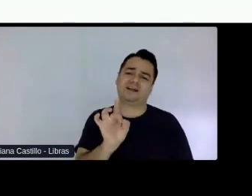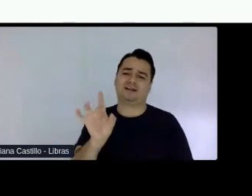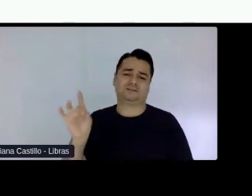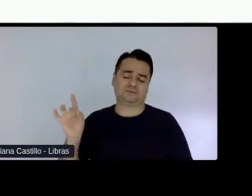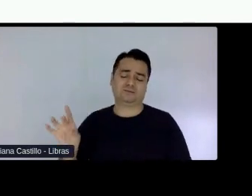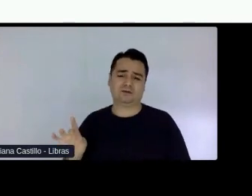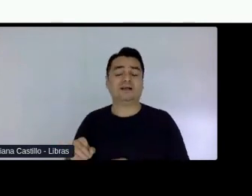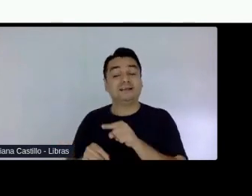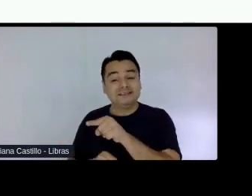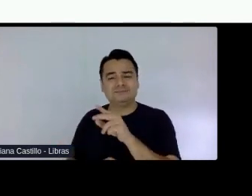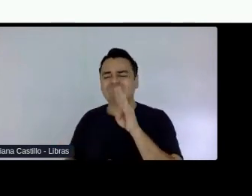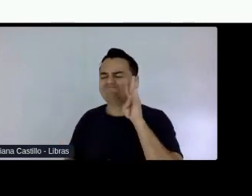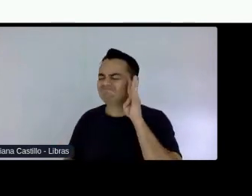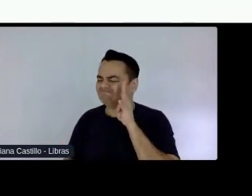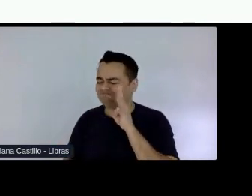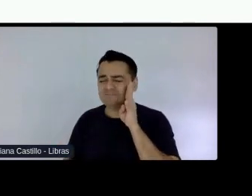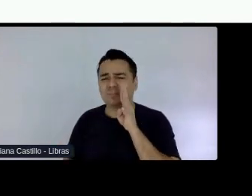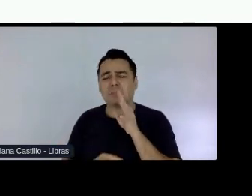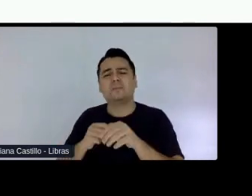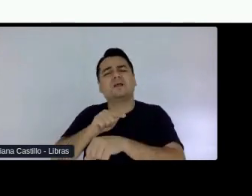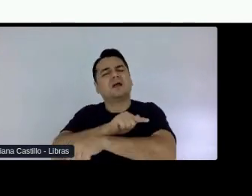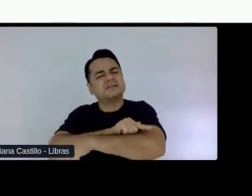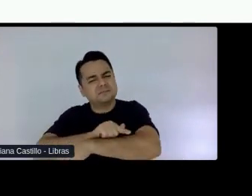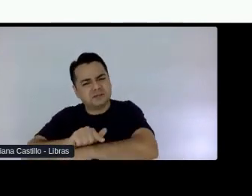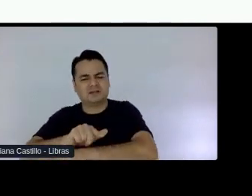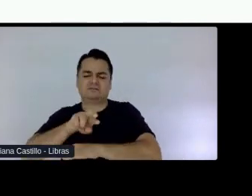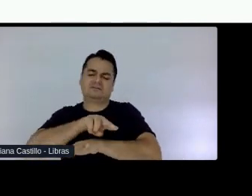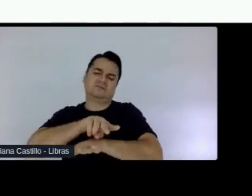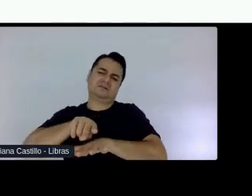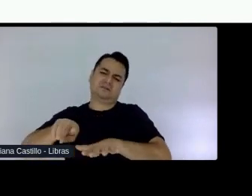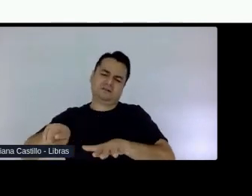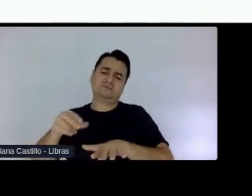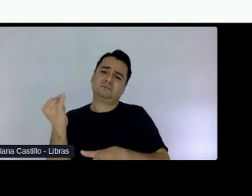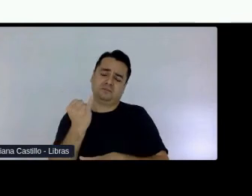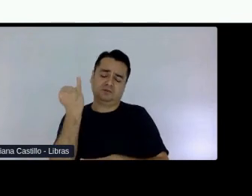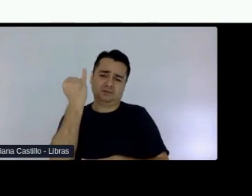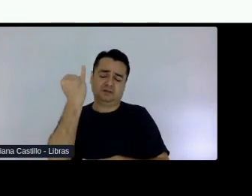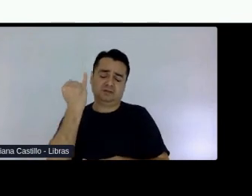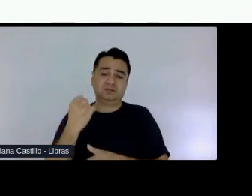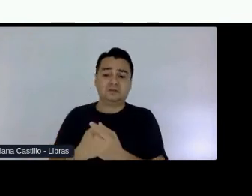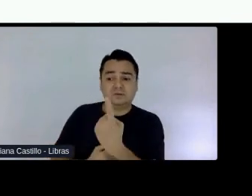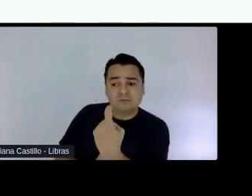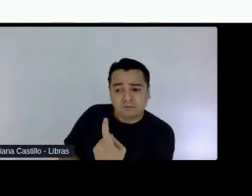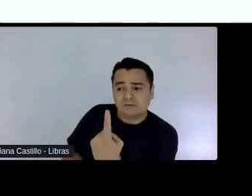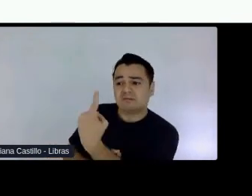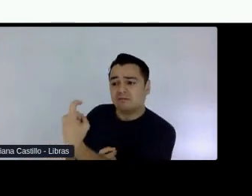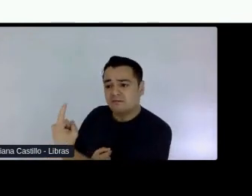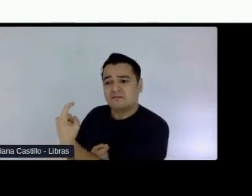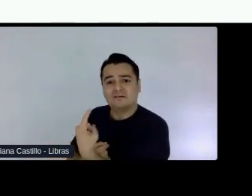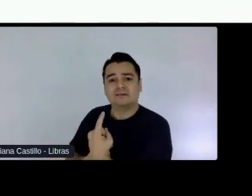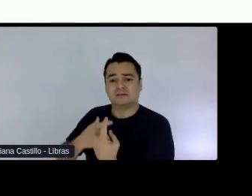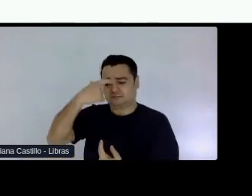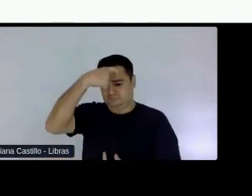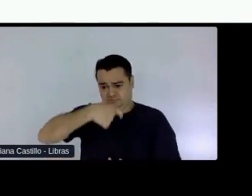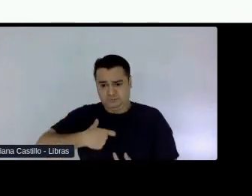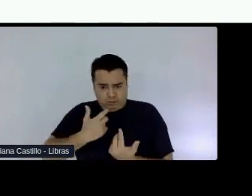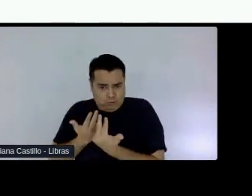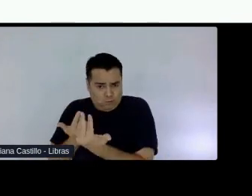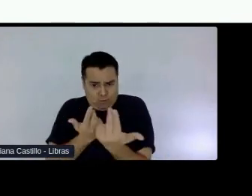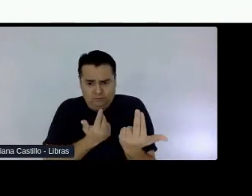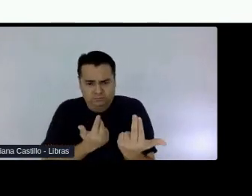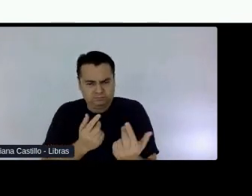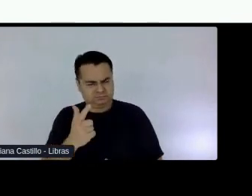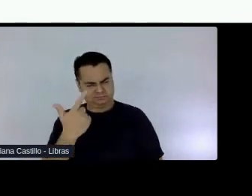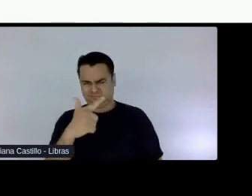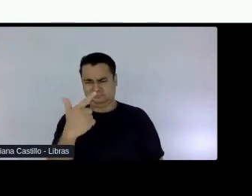Que é respeite a diversidade das pessoas, né? A individualidade é o que nos mantém no nosso